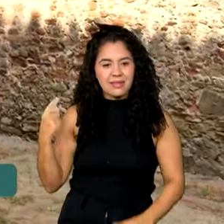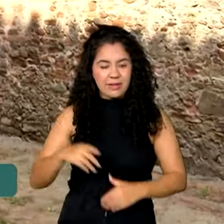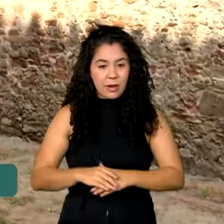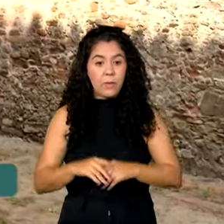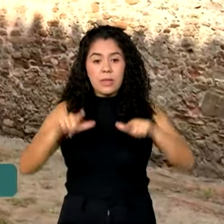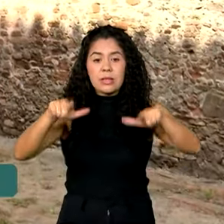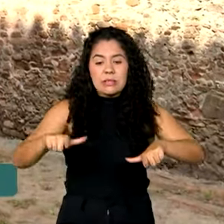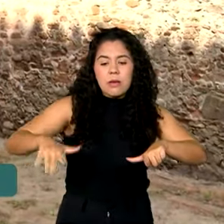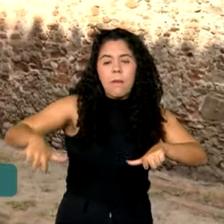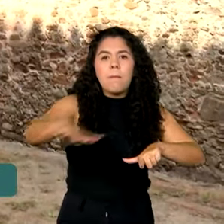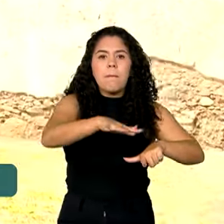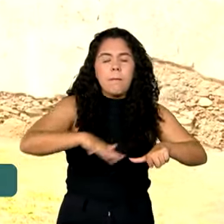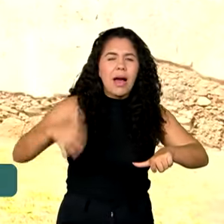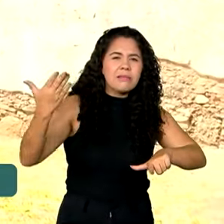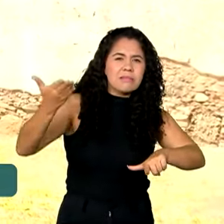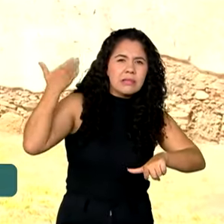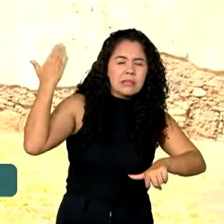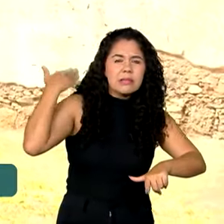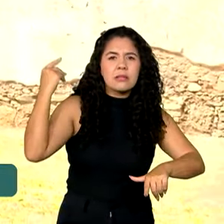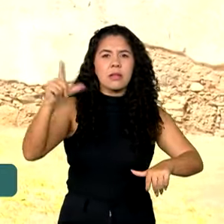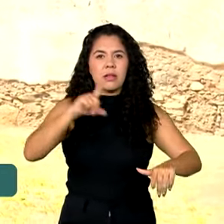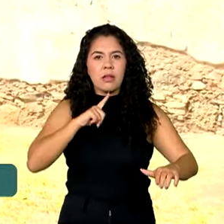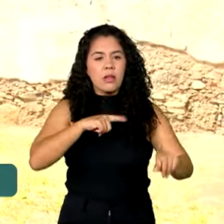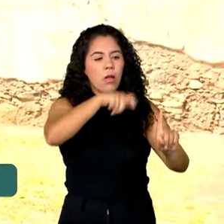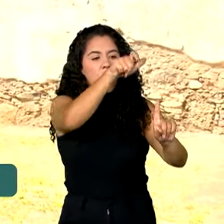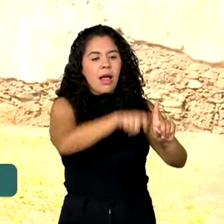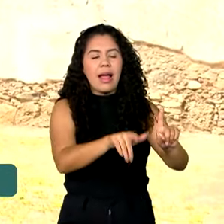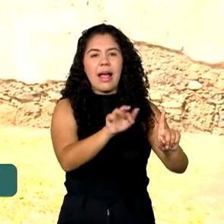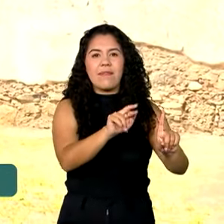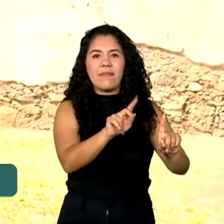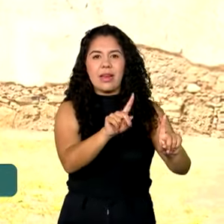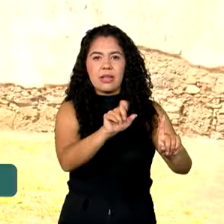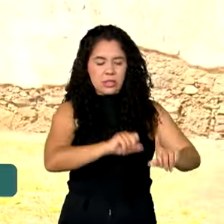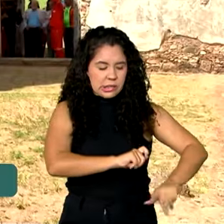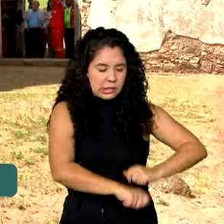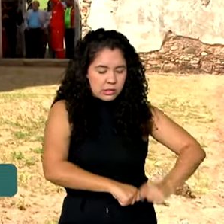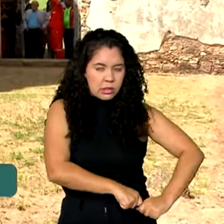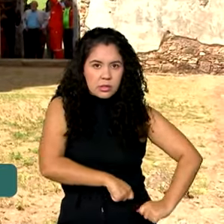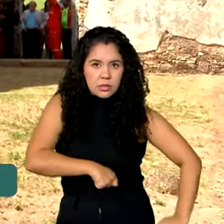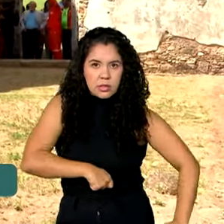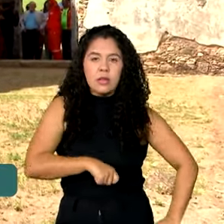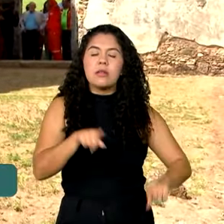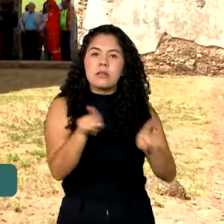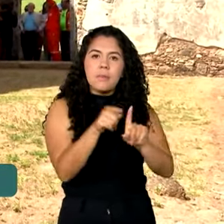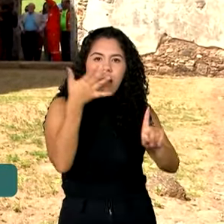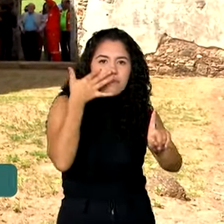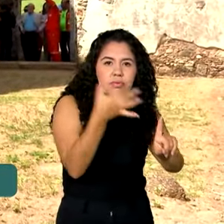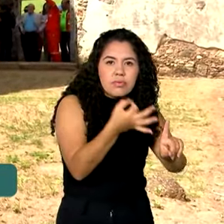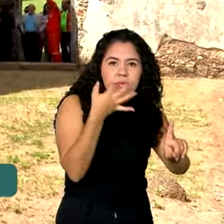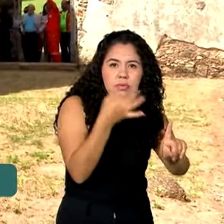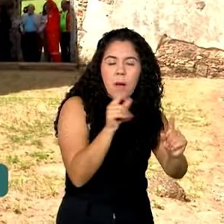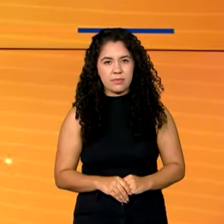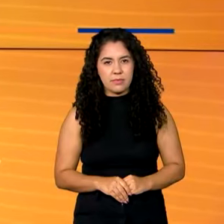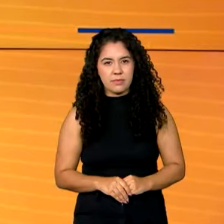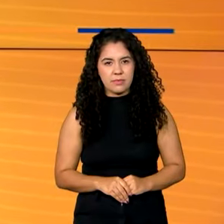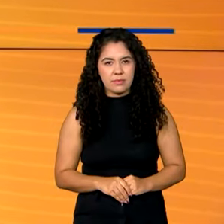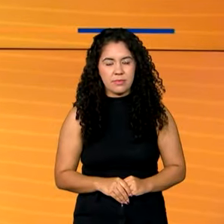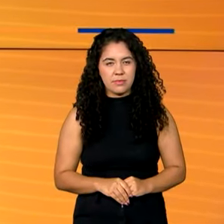O local serviu de habitação para frades franciscanos, além de oferecer cuidados médicos à população.